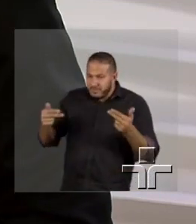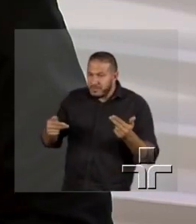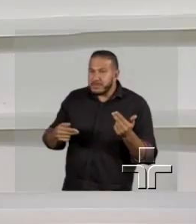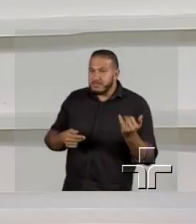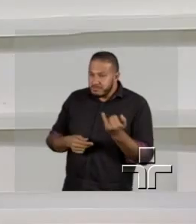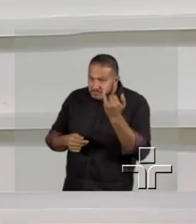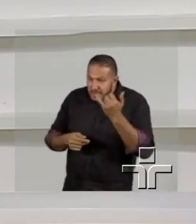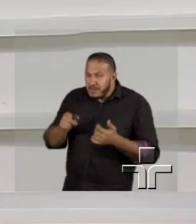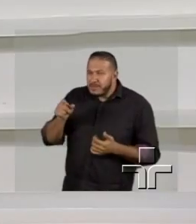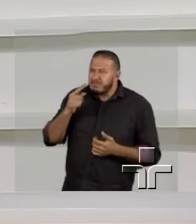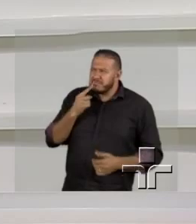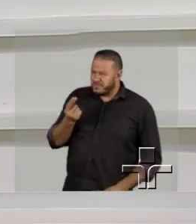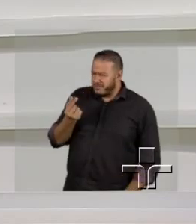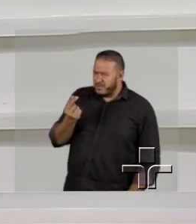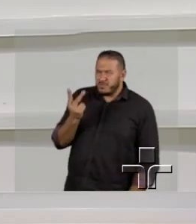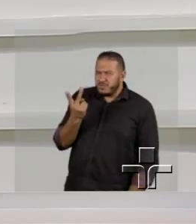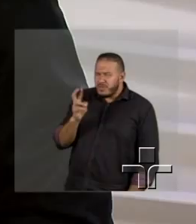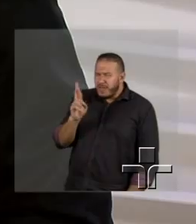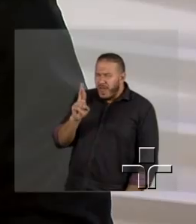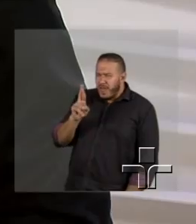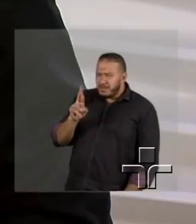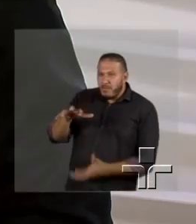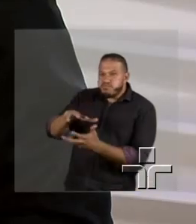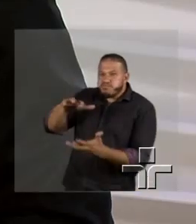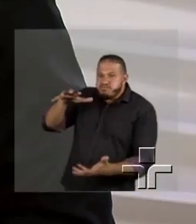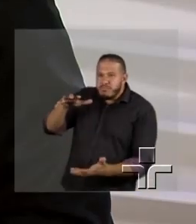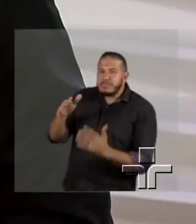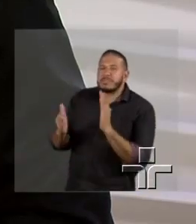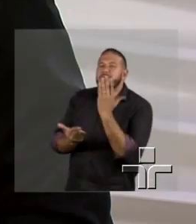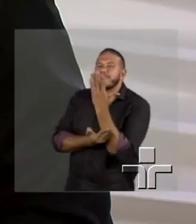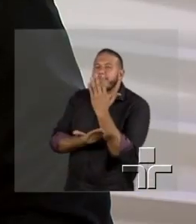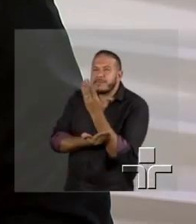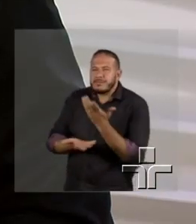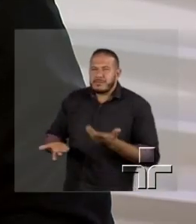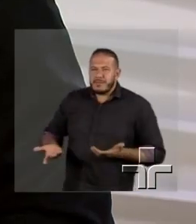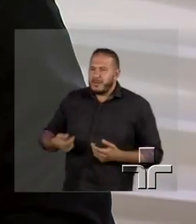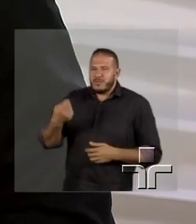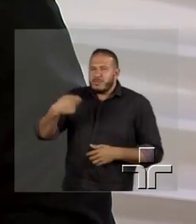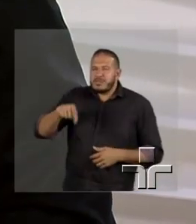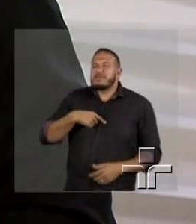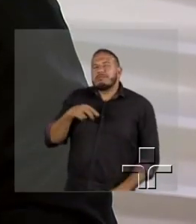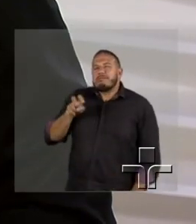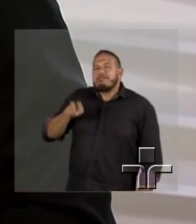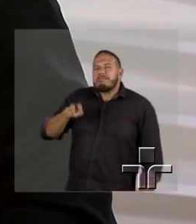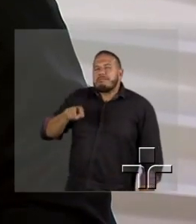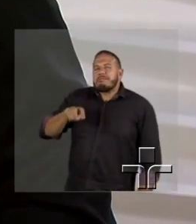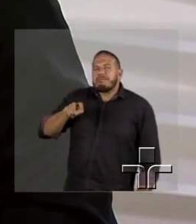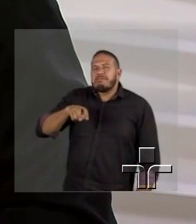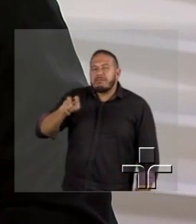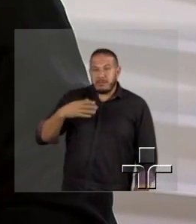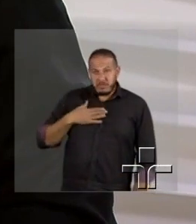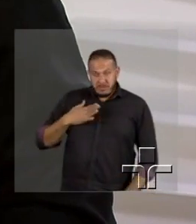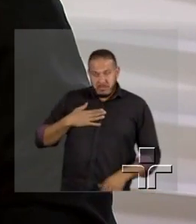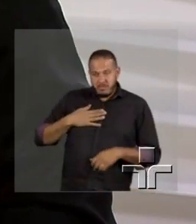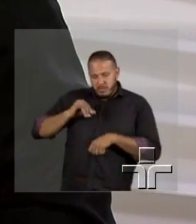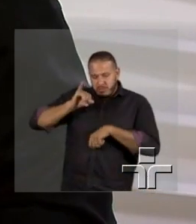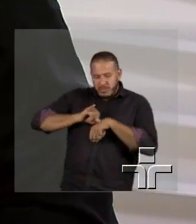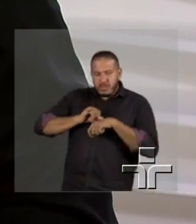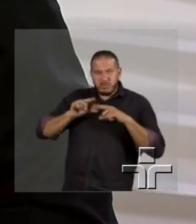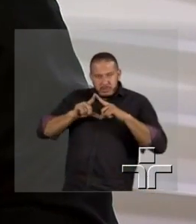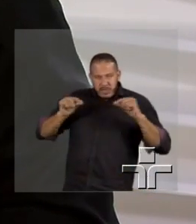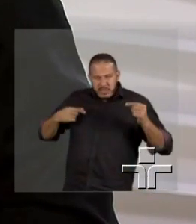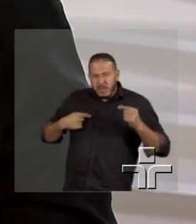falei, na época, falei, bom, o senhor então conheceu países muito desiguais,